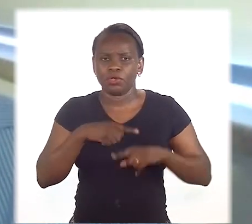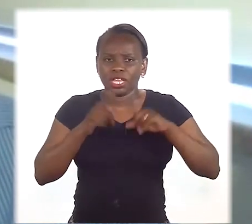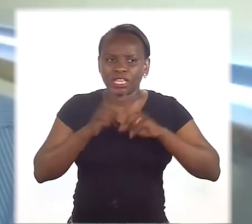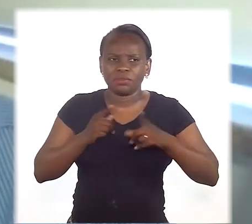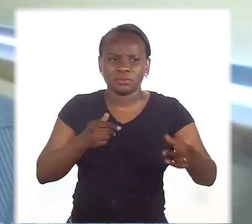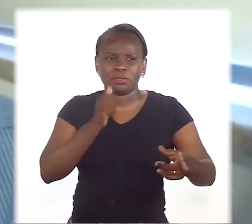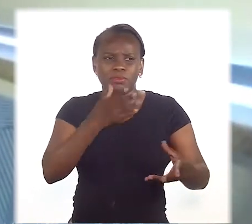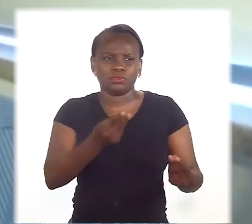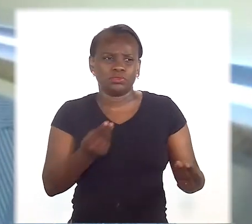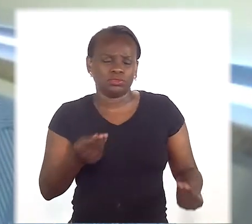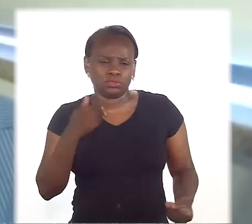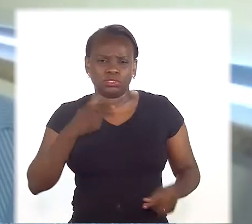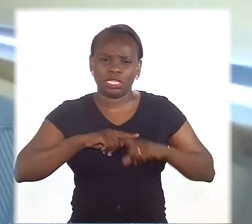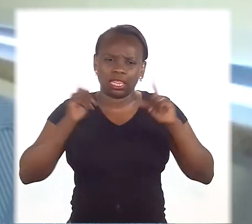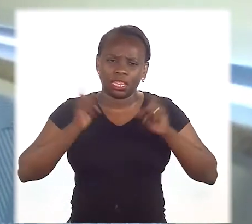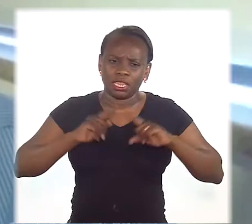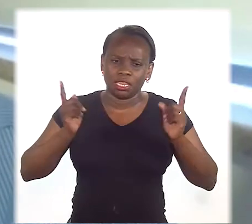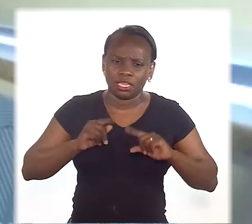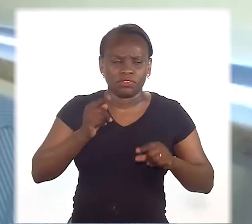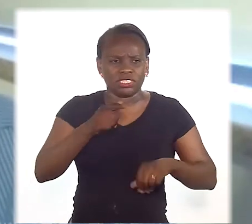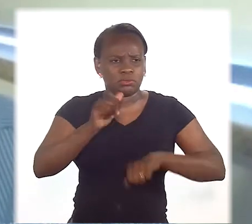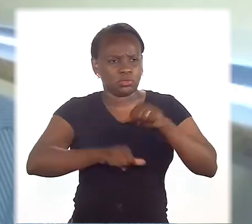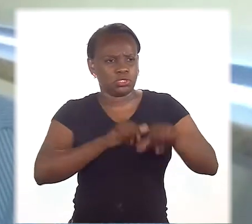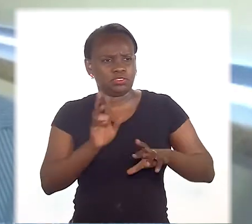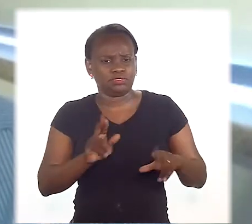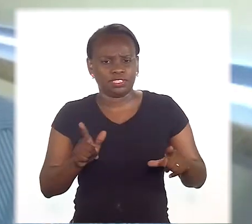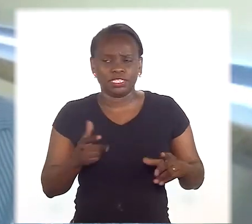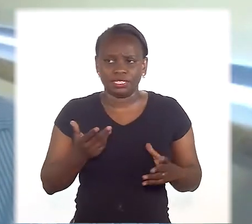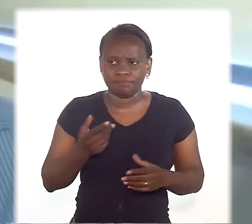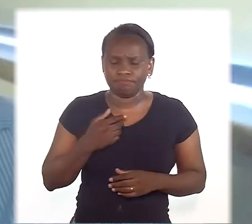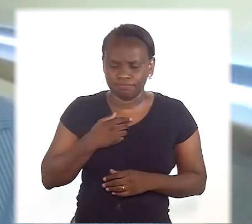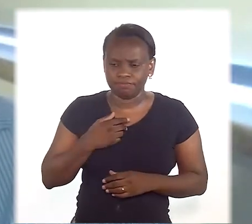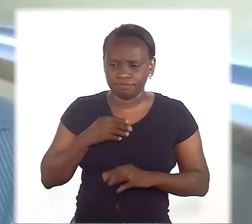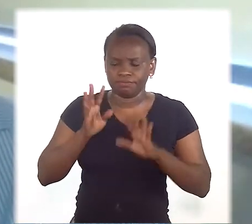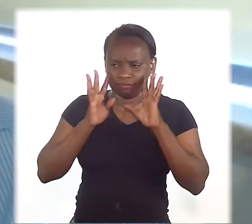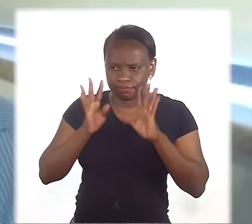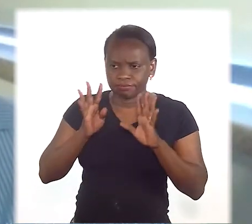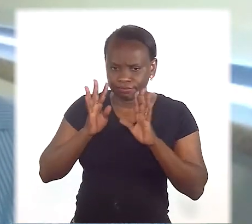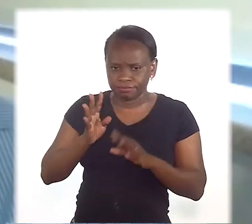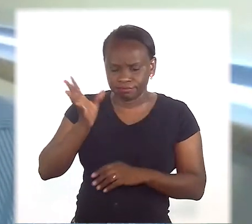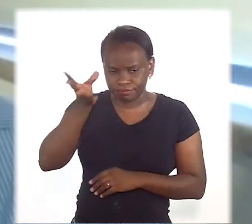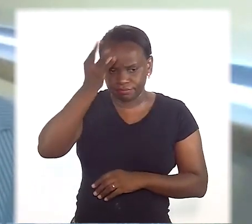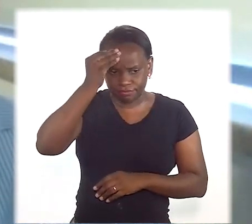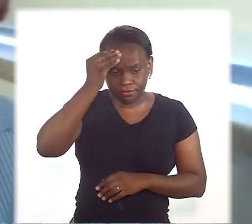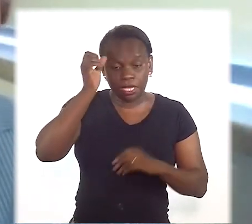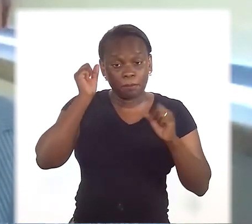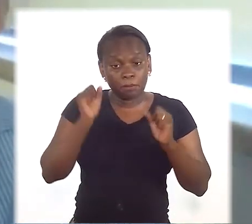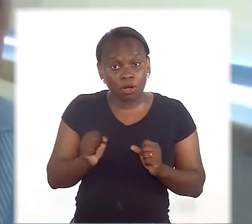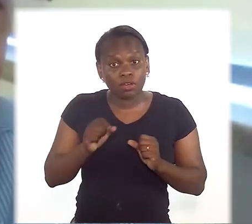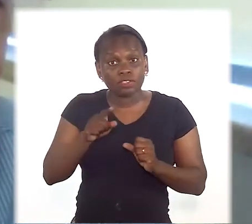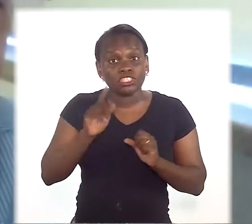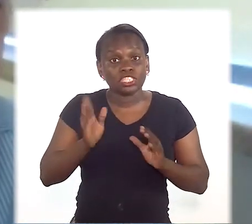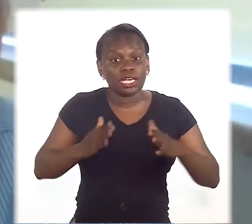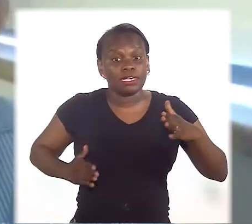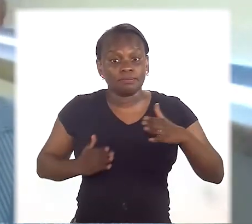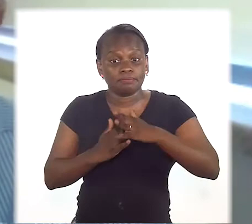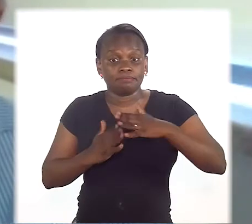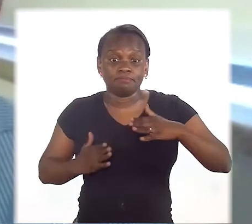ou reclamando da sua forma de beber, reclamando do seu comportamento, leve em consideração. Talvez você já